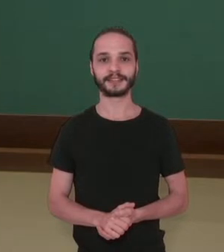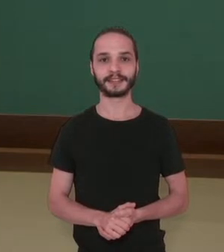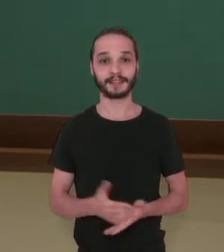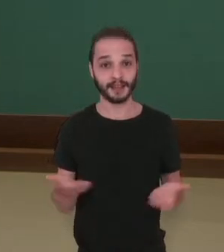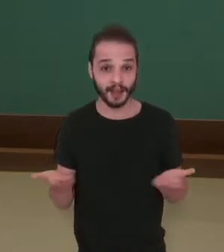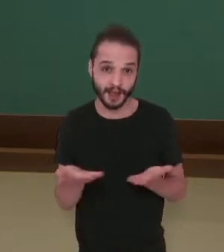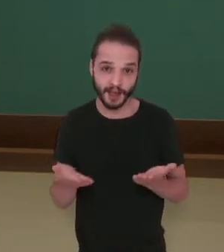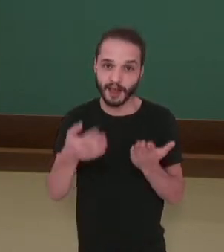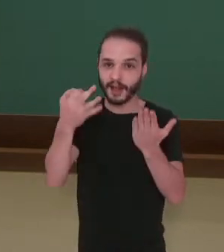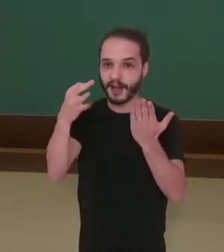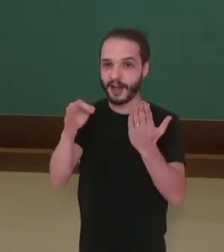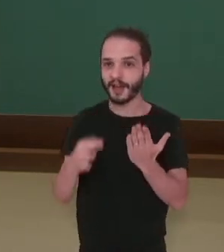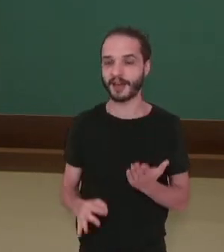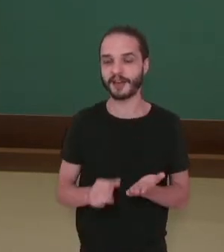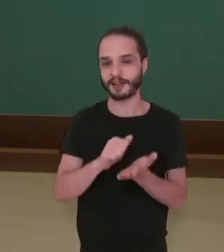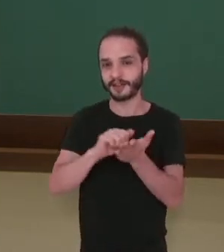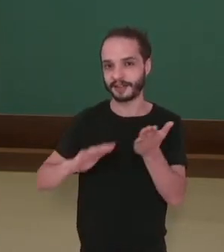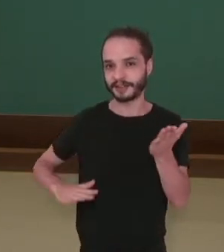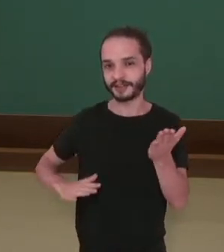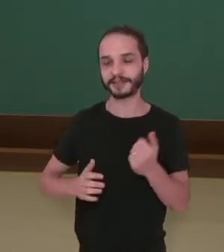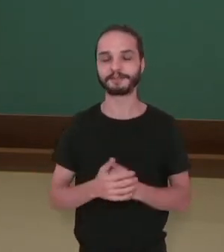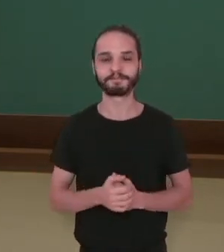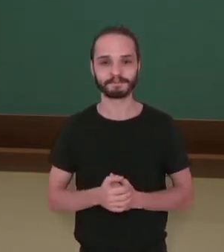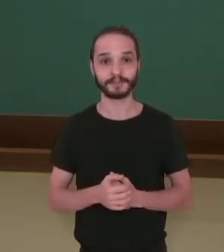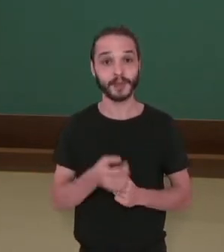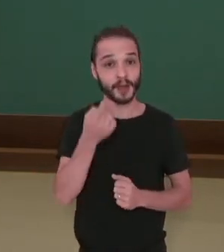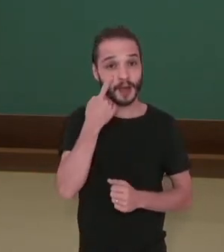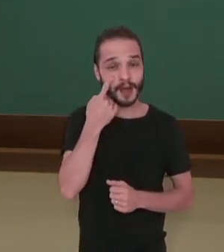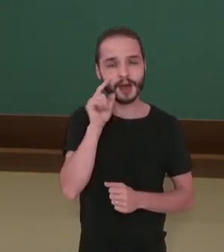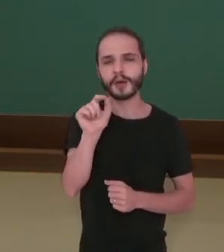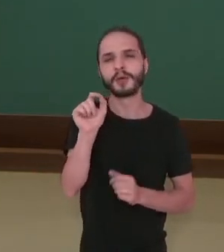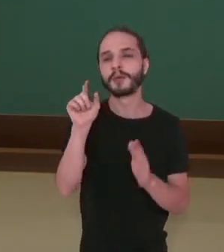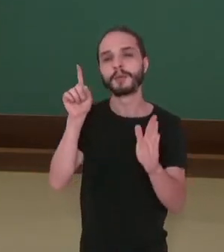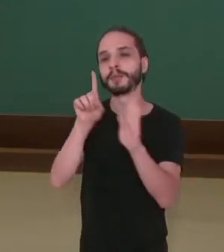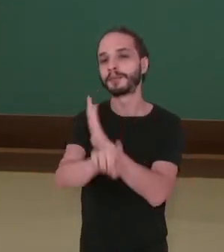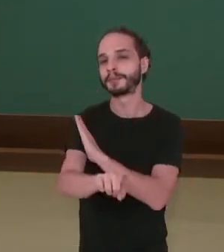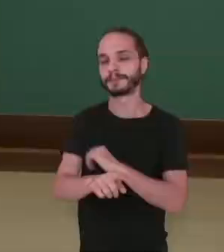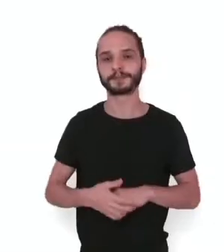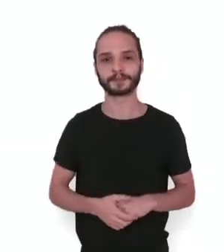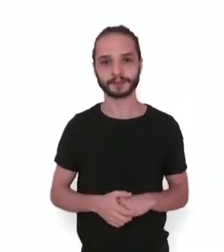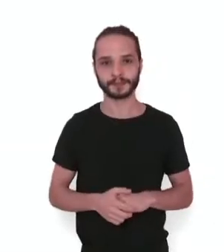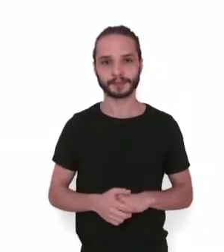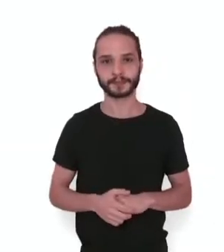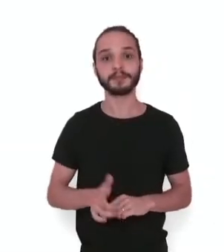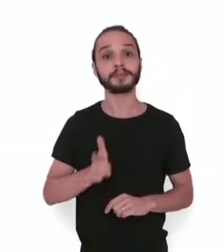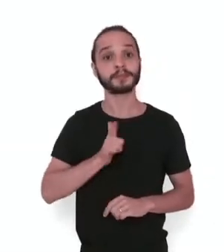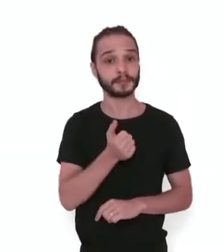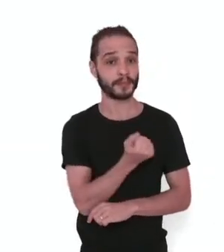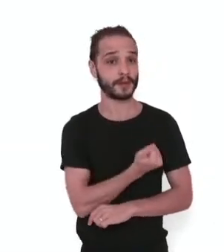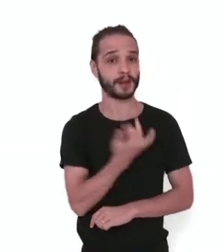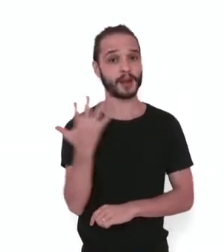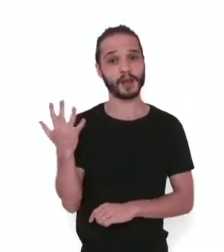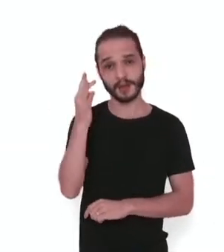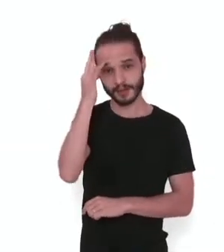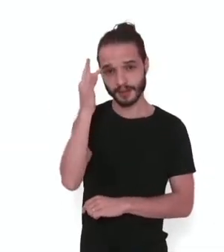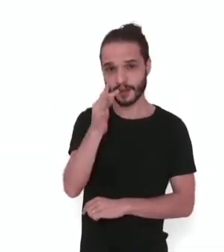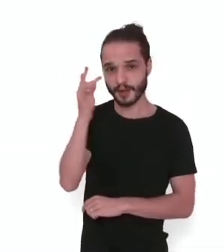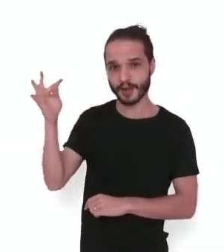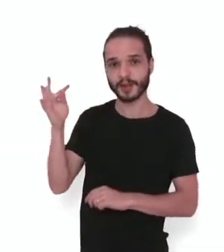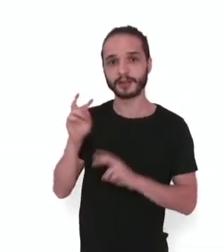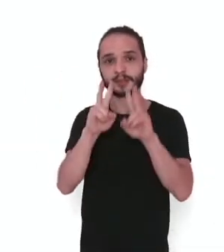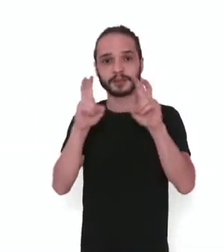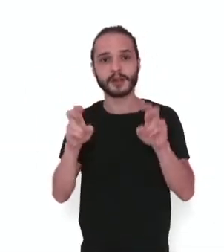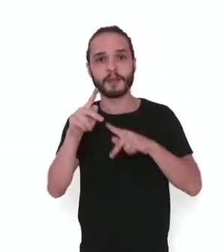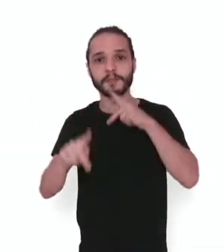Vamos fazer a correção da nossa atividade? Então veja, qual é a pergunta? Existem algumas teorias a respeito do povoamento